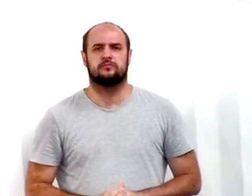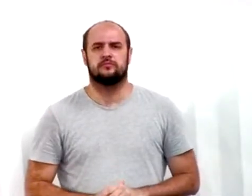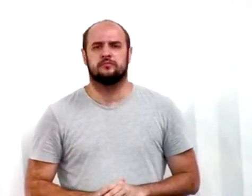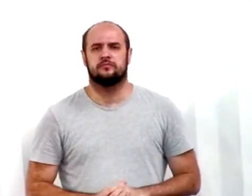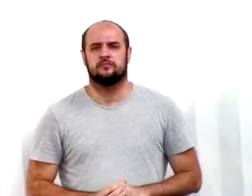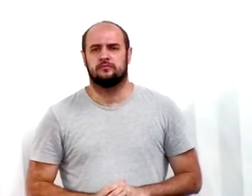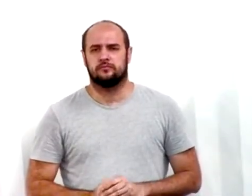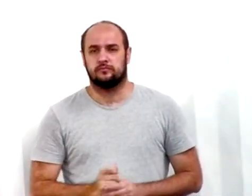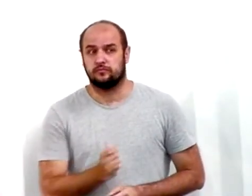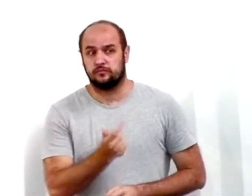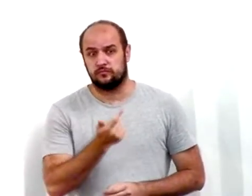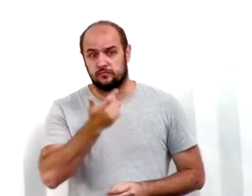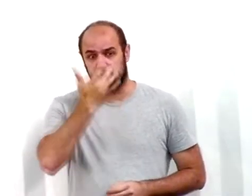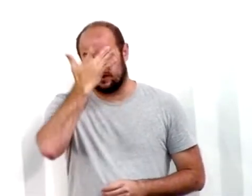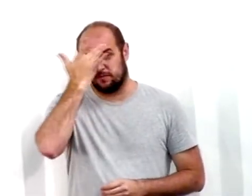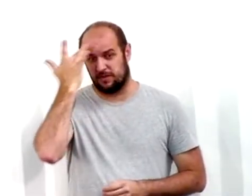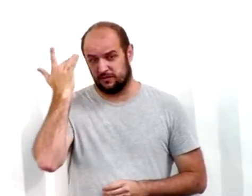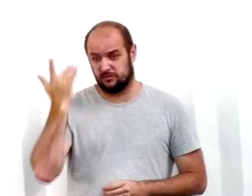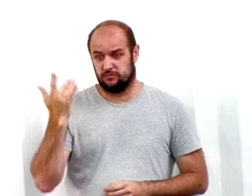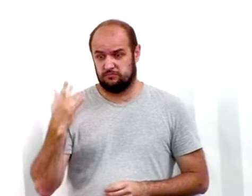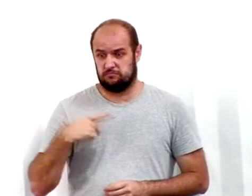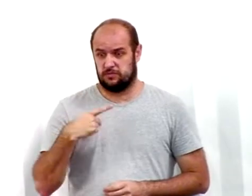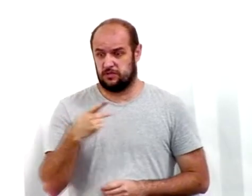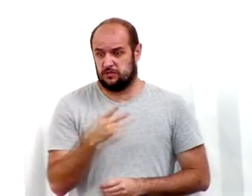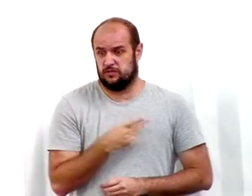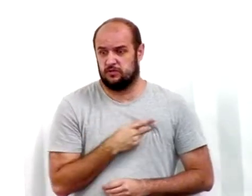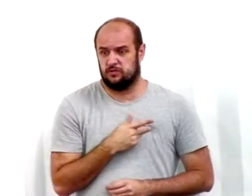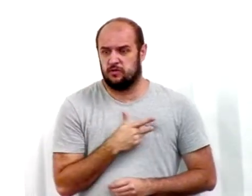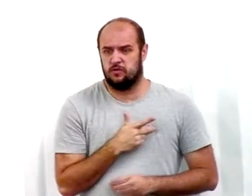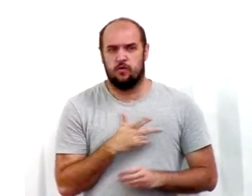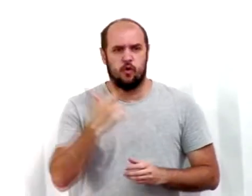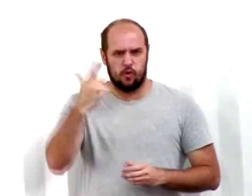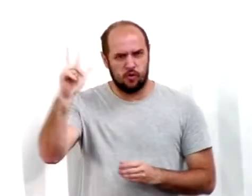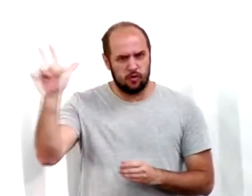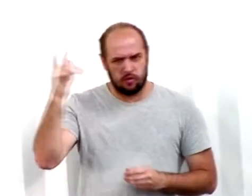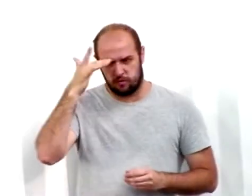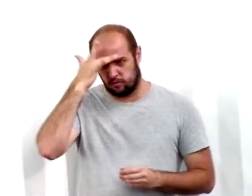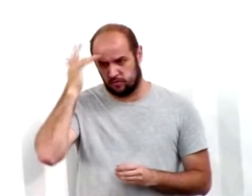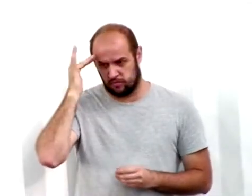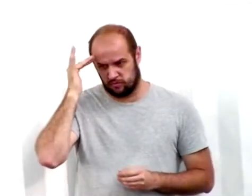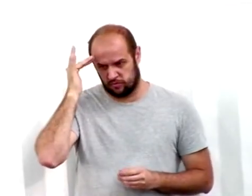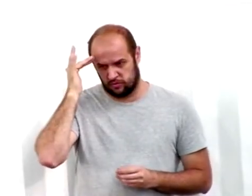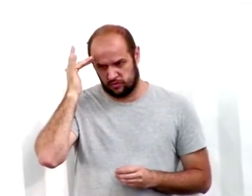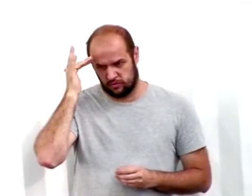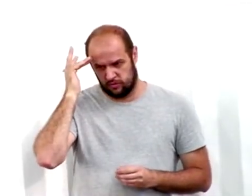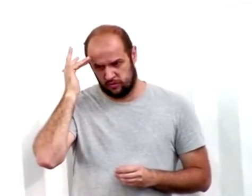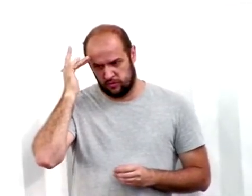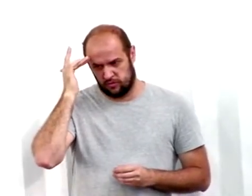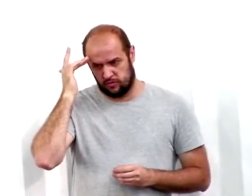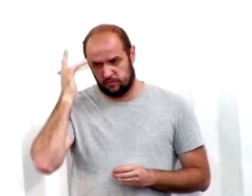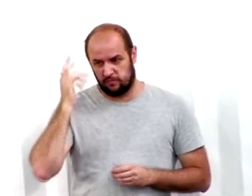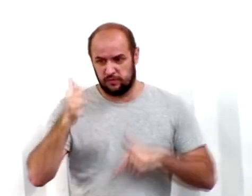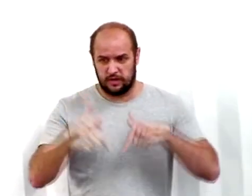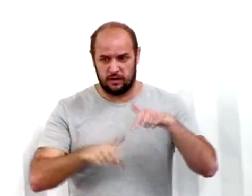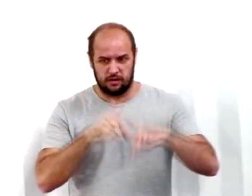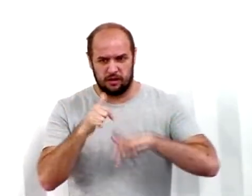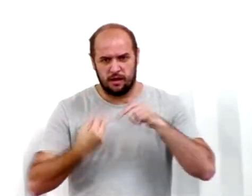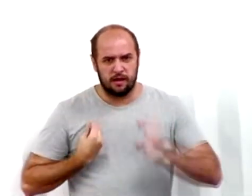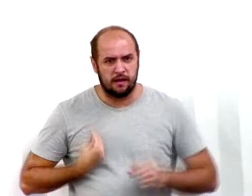Quantos pastores que chegaram a um ponto no seu